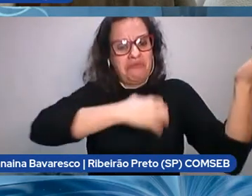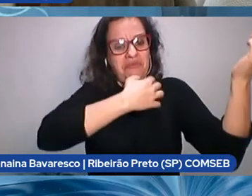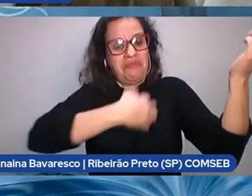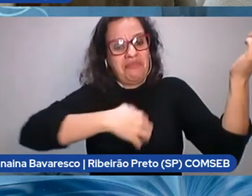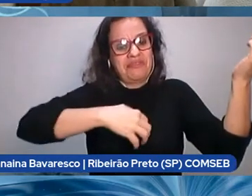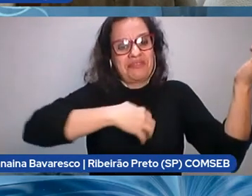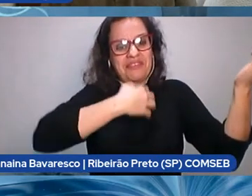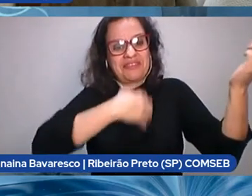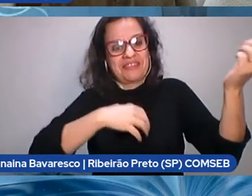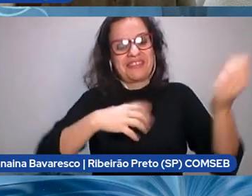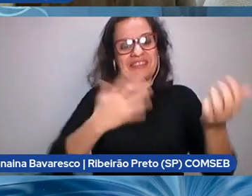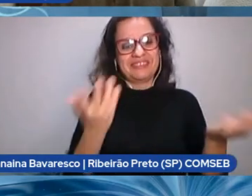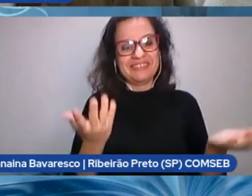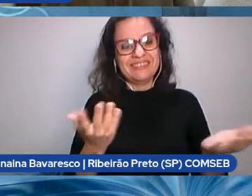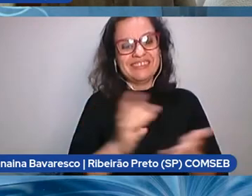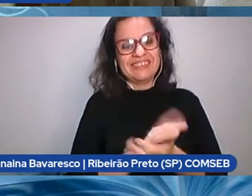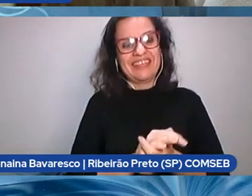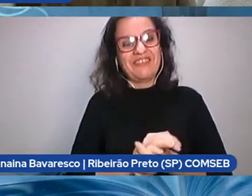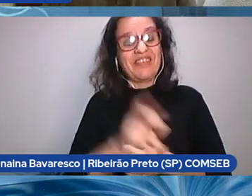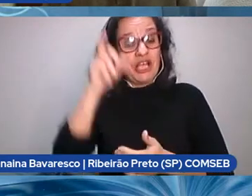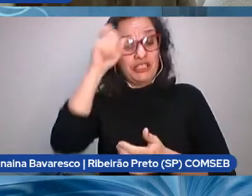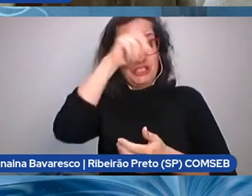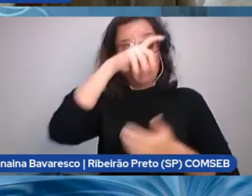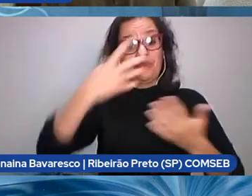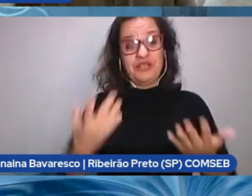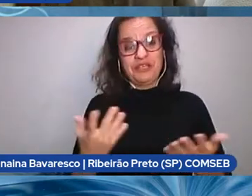ficar tocando harpa.